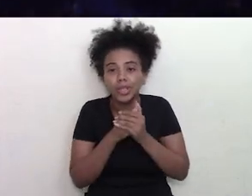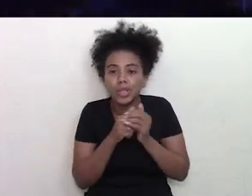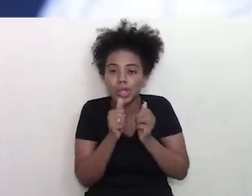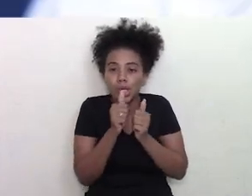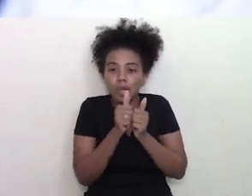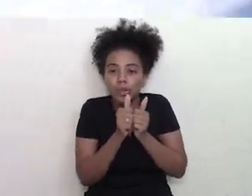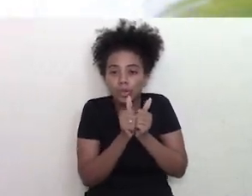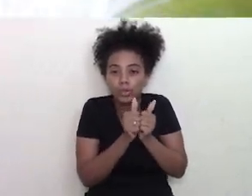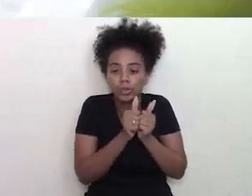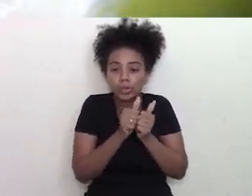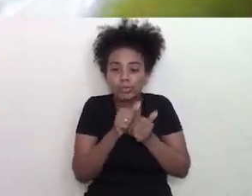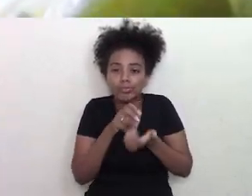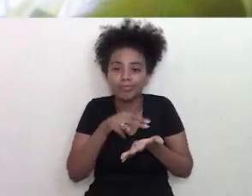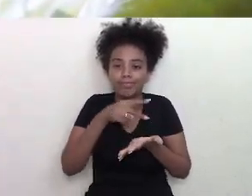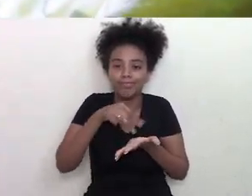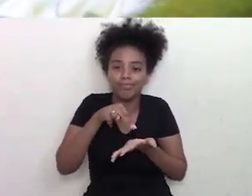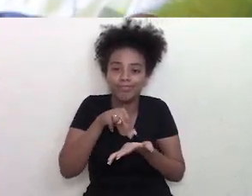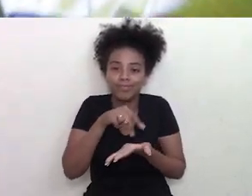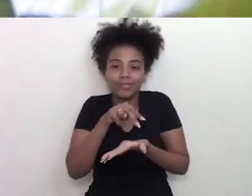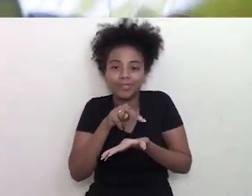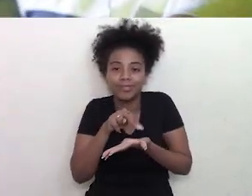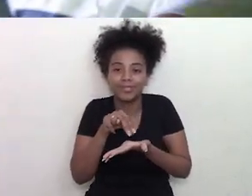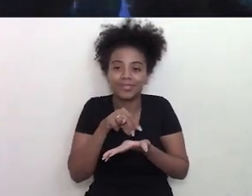fico agachadinho.